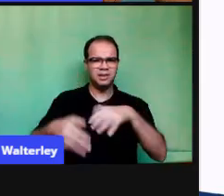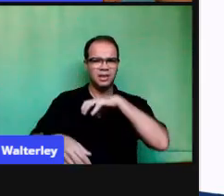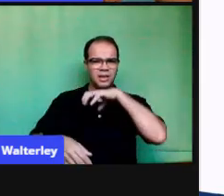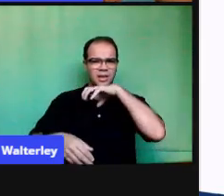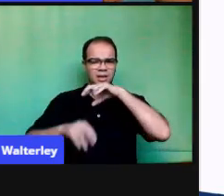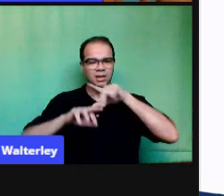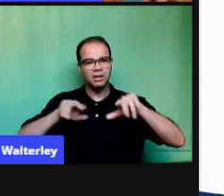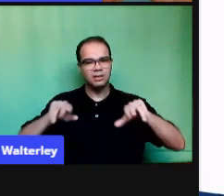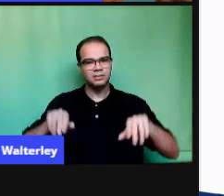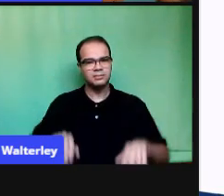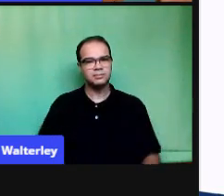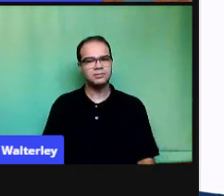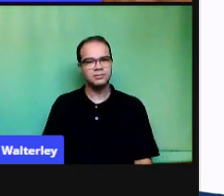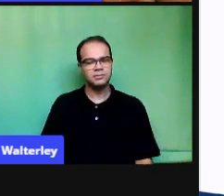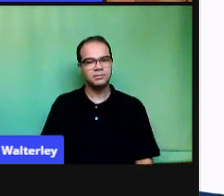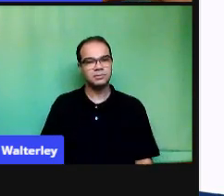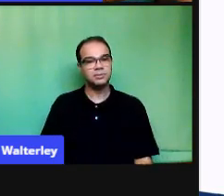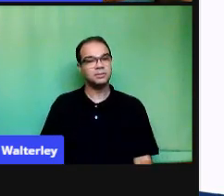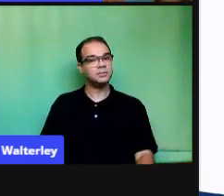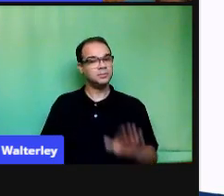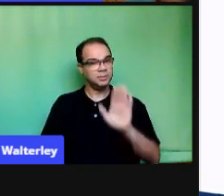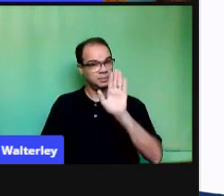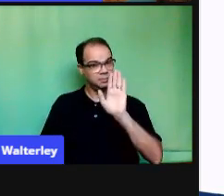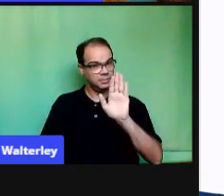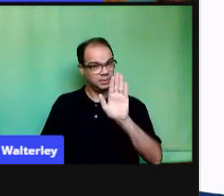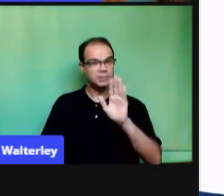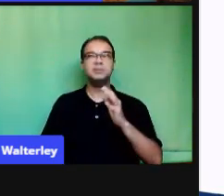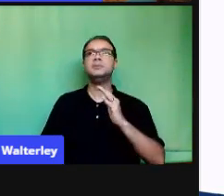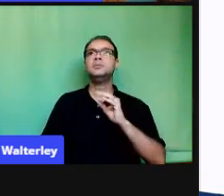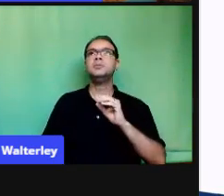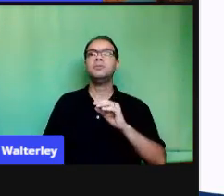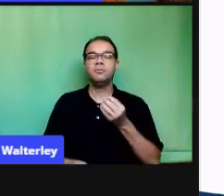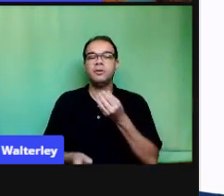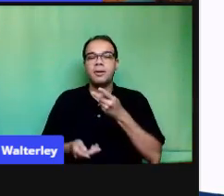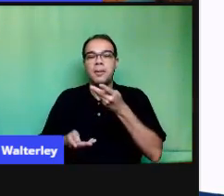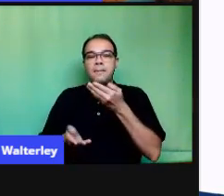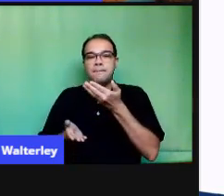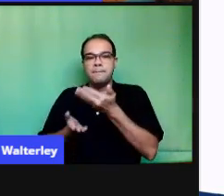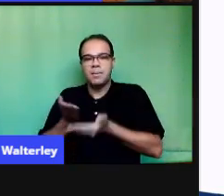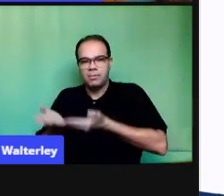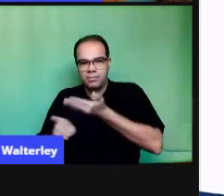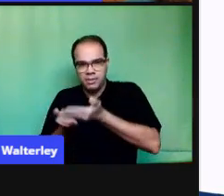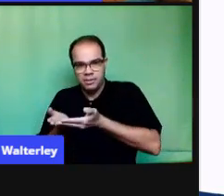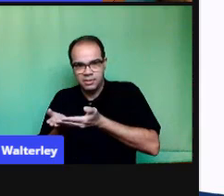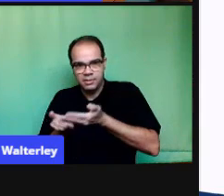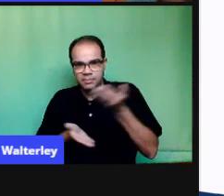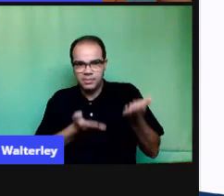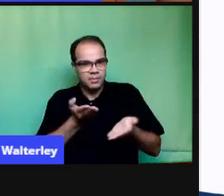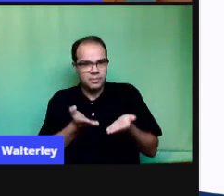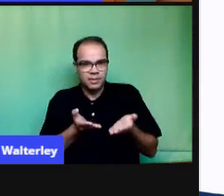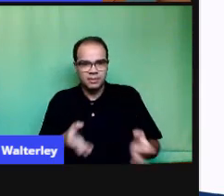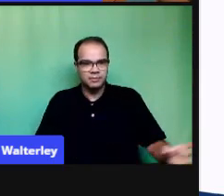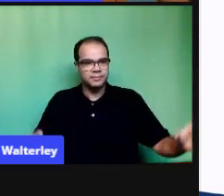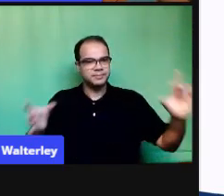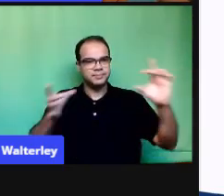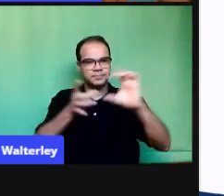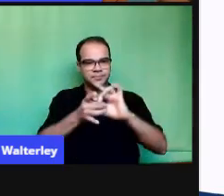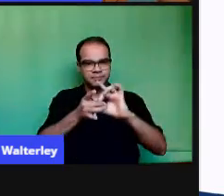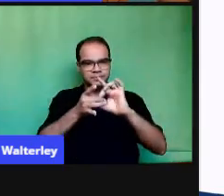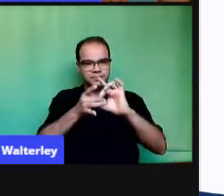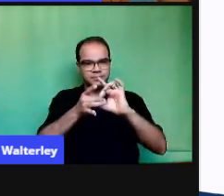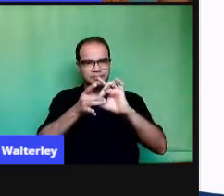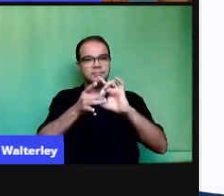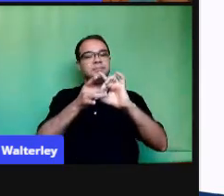o bem-estar ele está sendo visto como um bem-estar único. E a gente consegue, quando trabalha com bem-estar